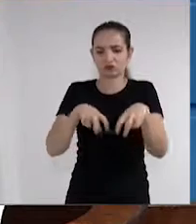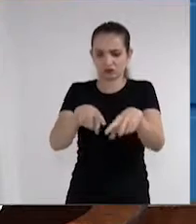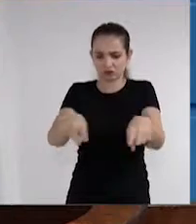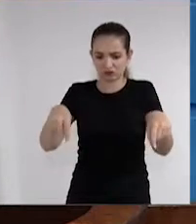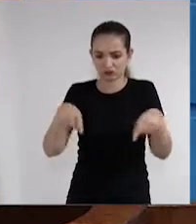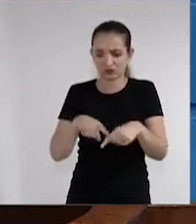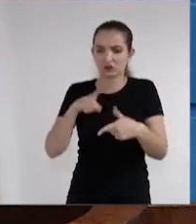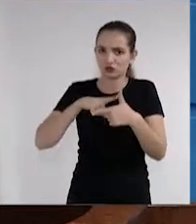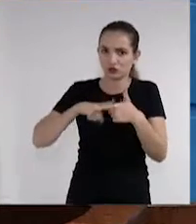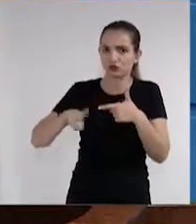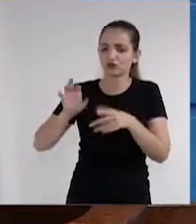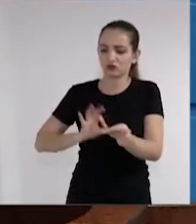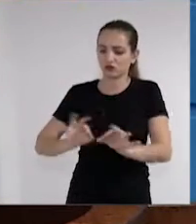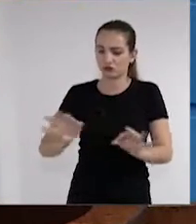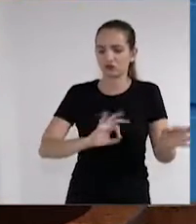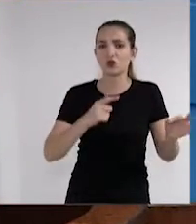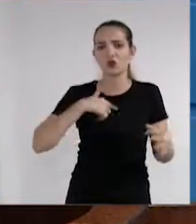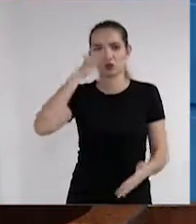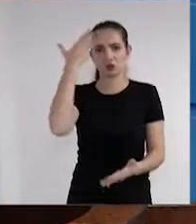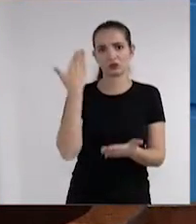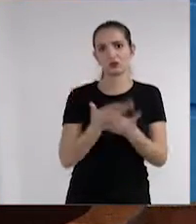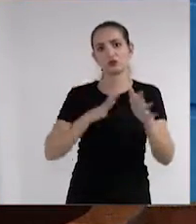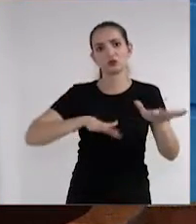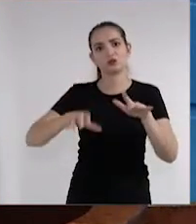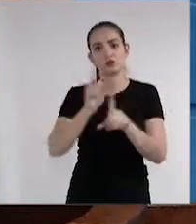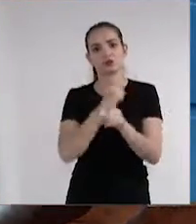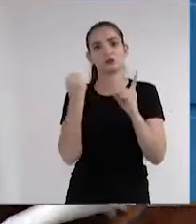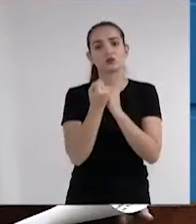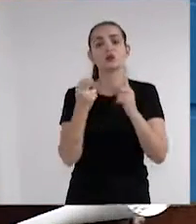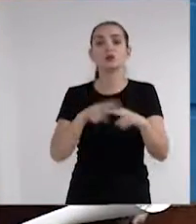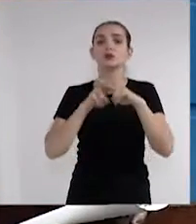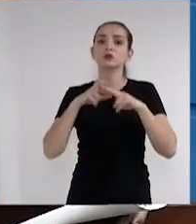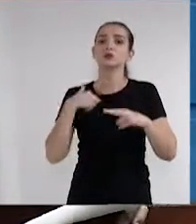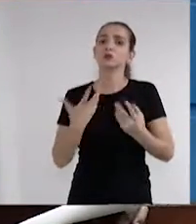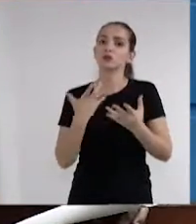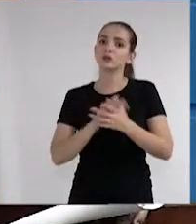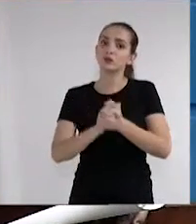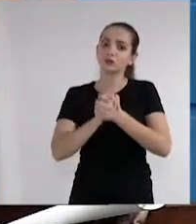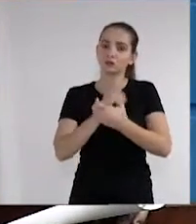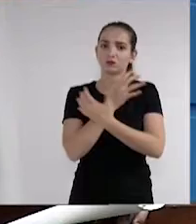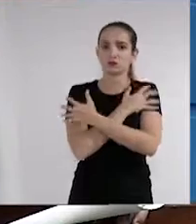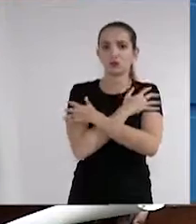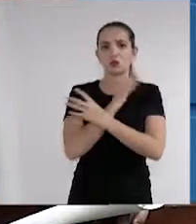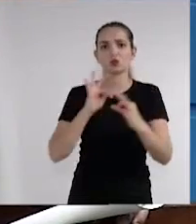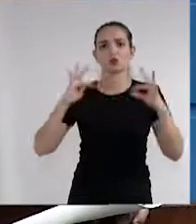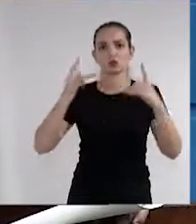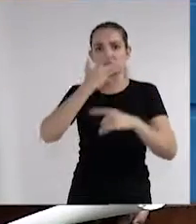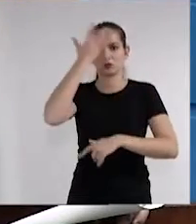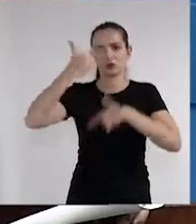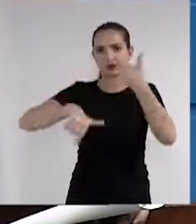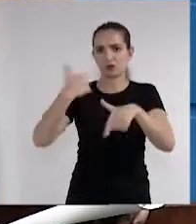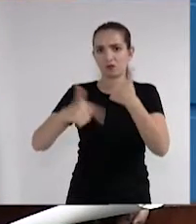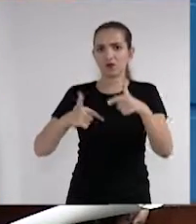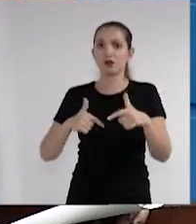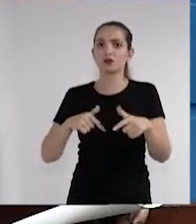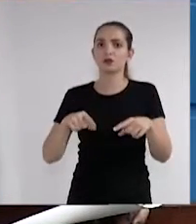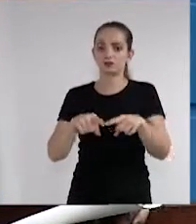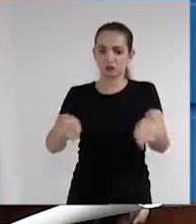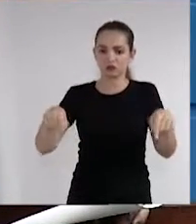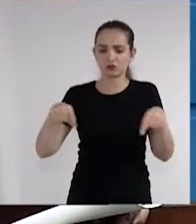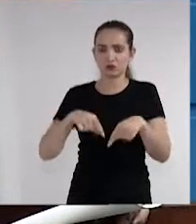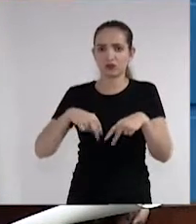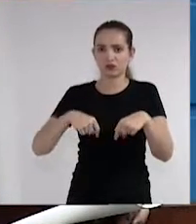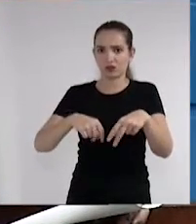movimentos sociais e queria cumprimentar todos os movimentos sociais ligados à terra, em nome do MST, que é um movimento